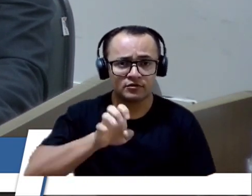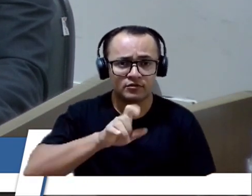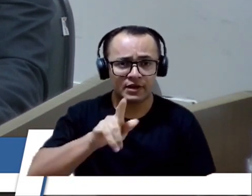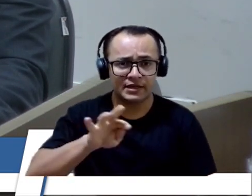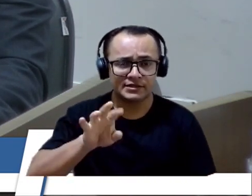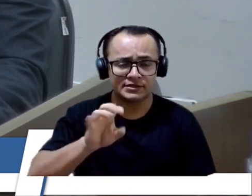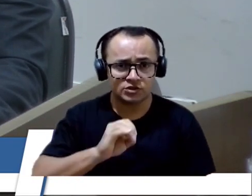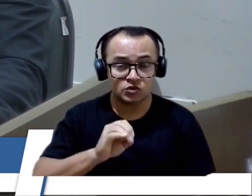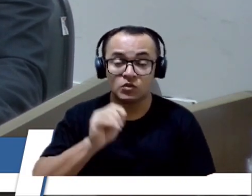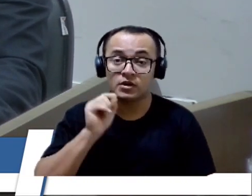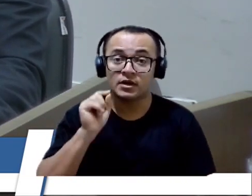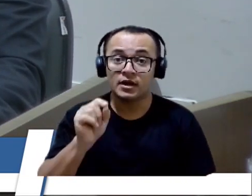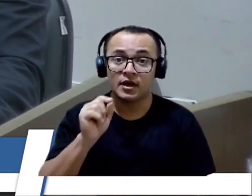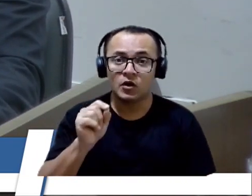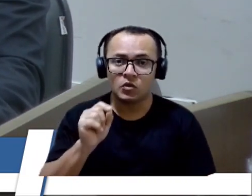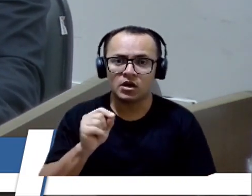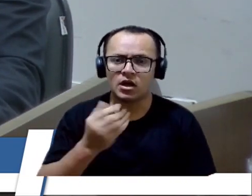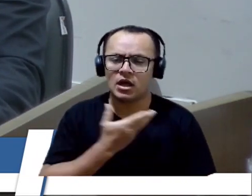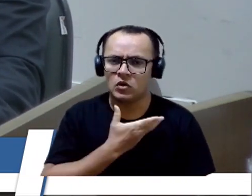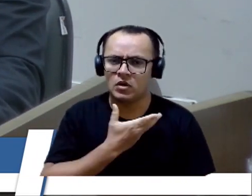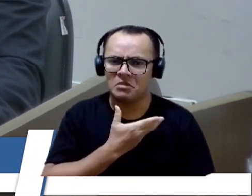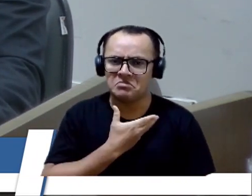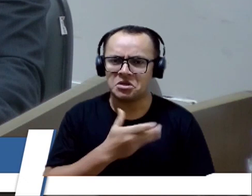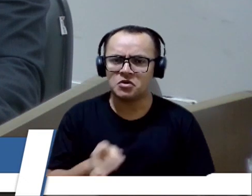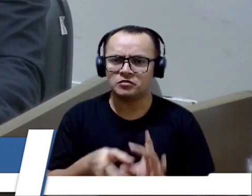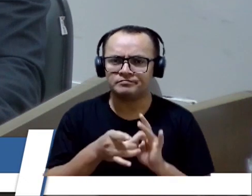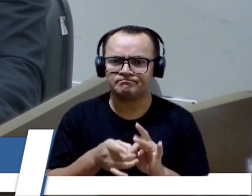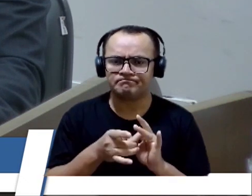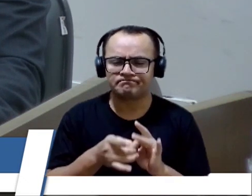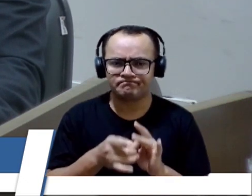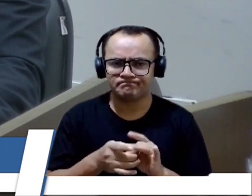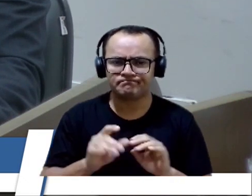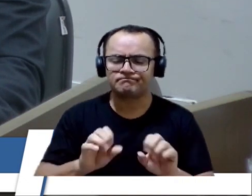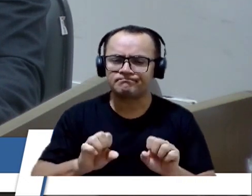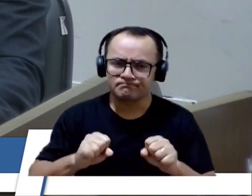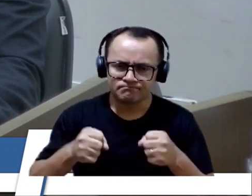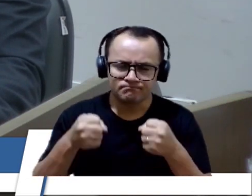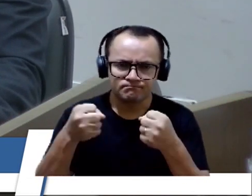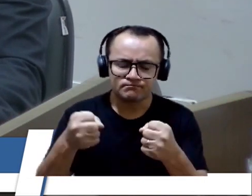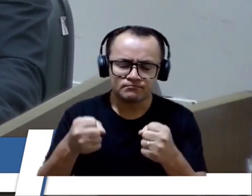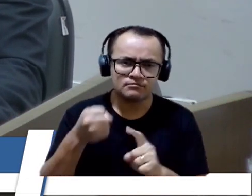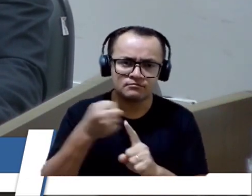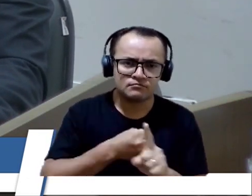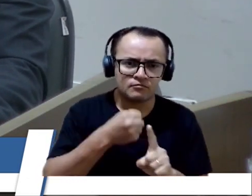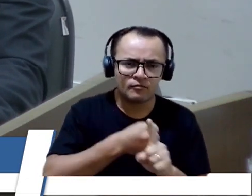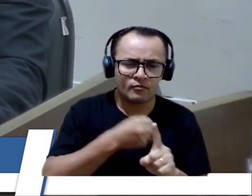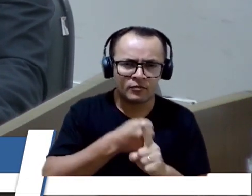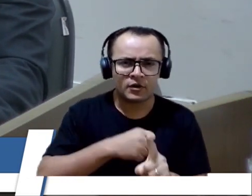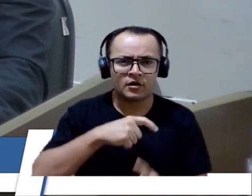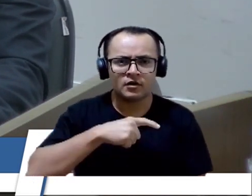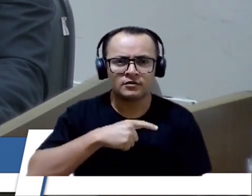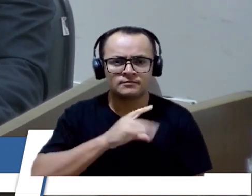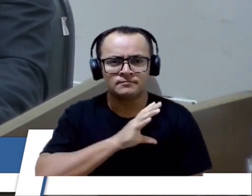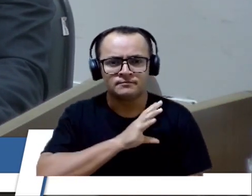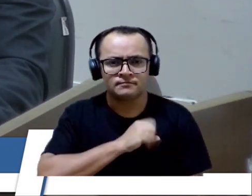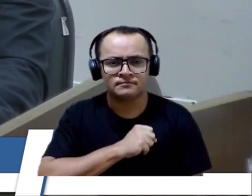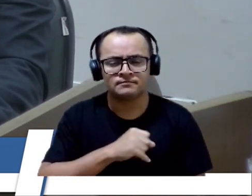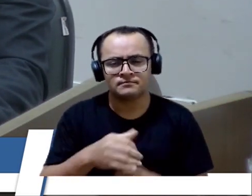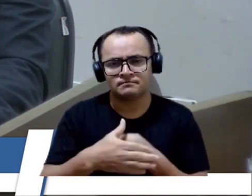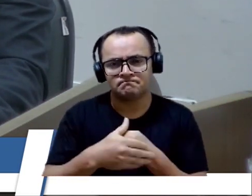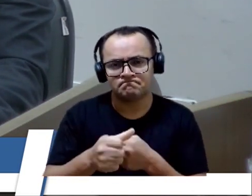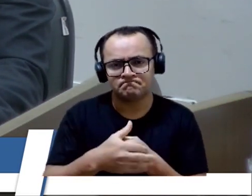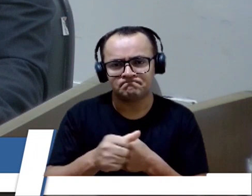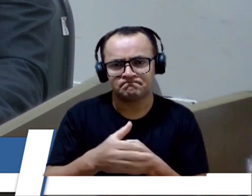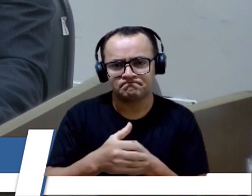esse amigão, ele realmente se dedica, ele tem um amor e carinho com todo mundo que está à volta dele